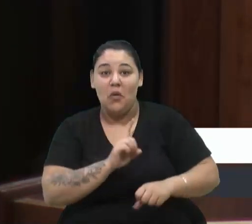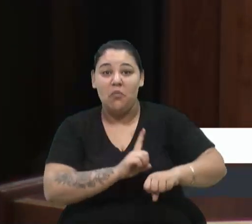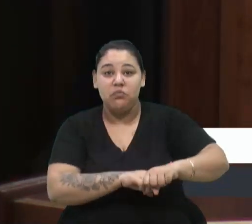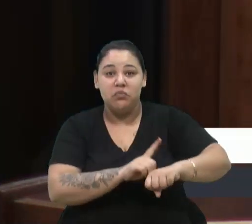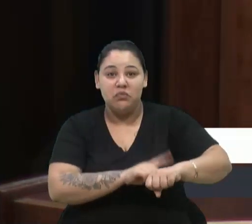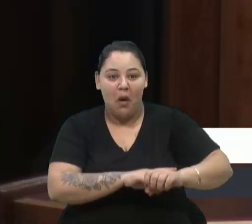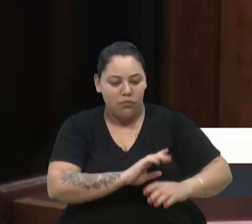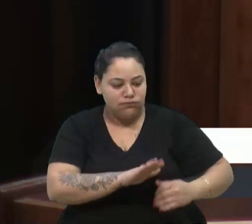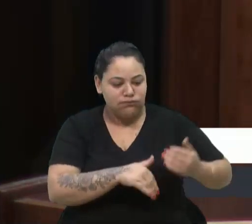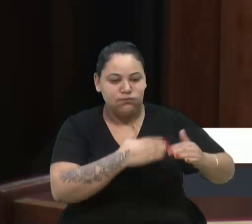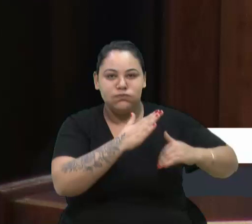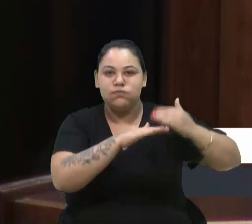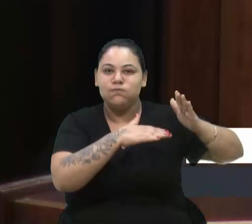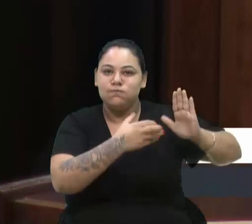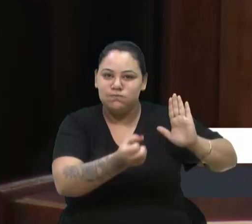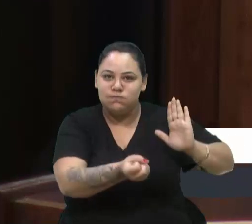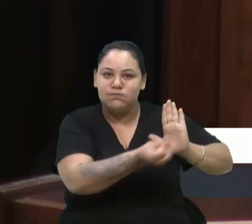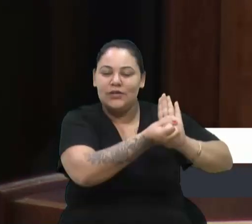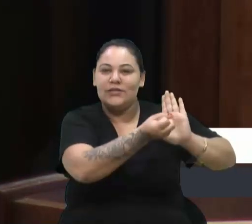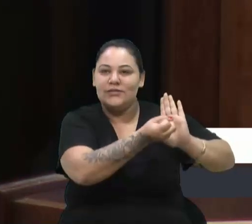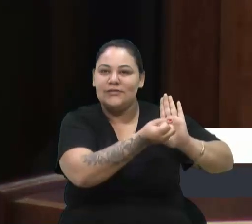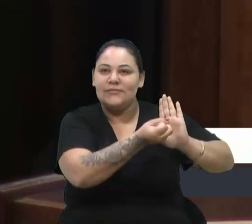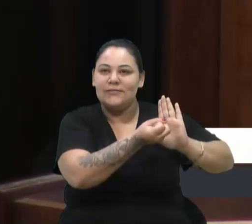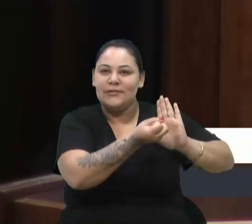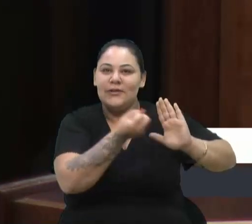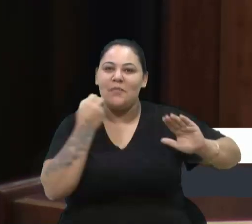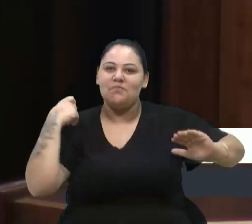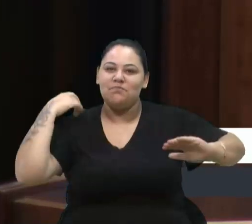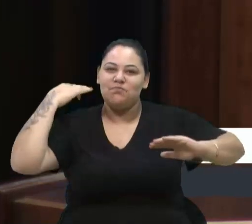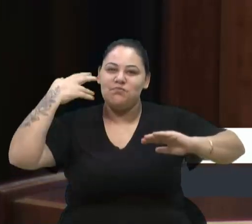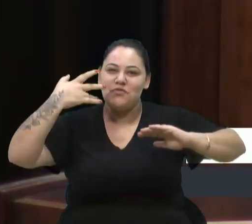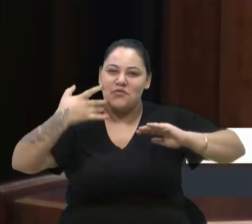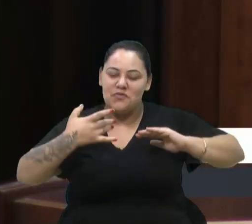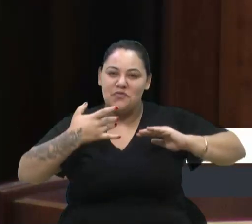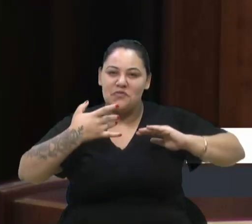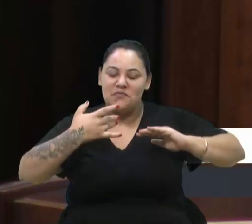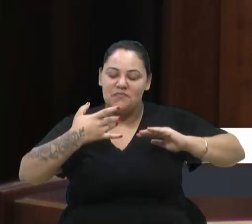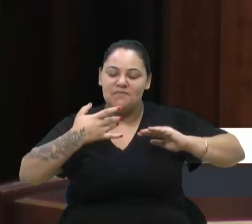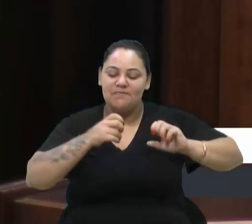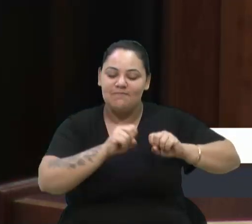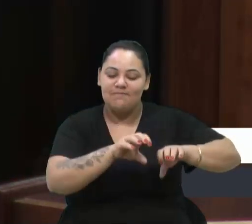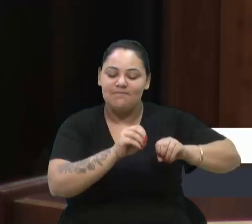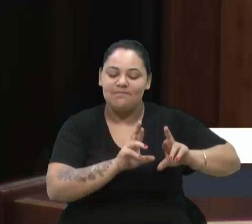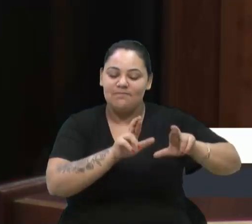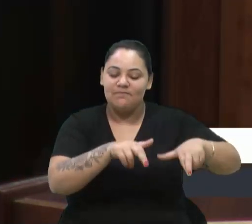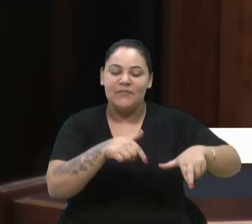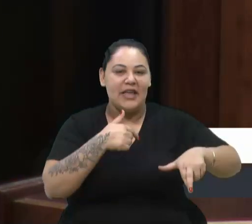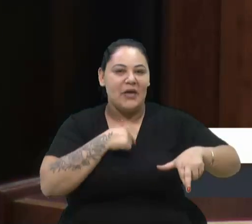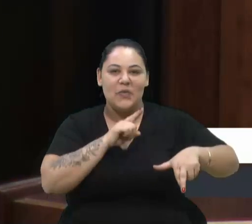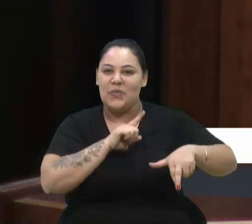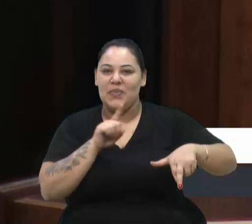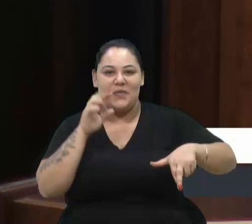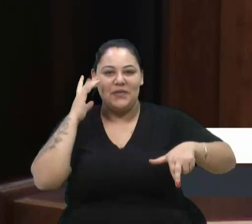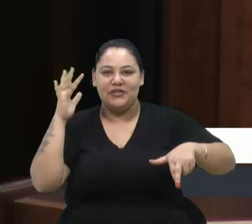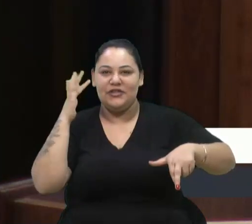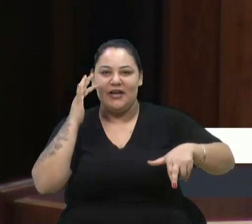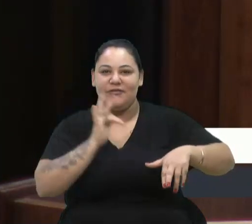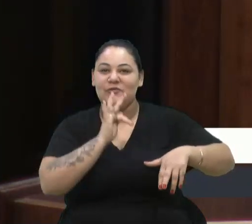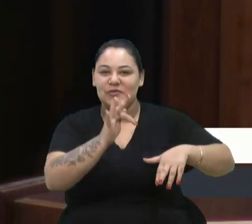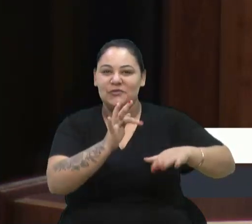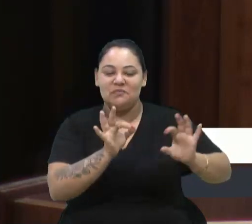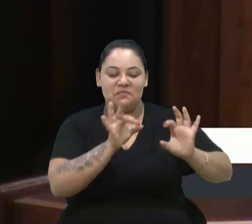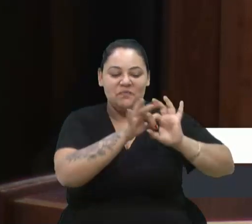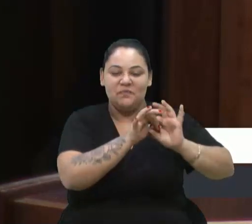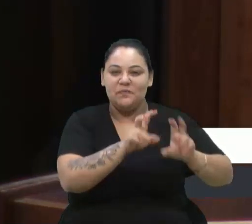e marcaria a história Educacional da região eu que não imaginava no futuro estar ligado à agricultura após